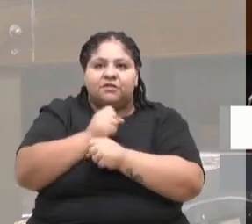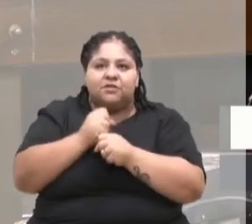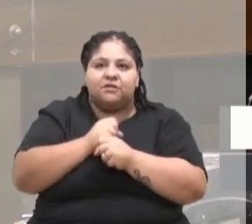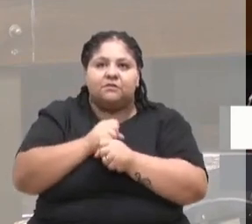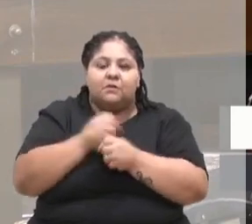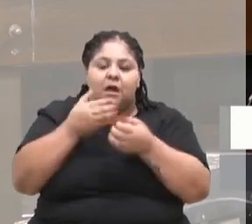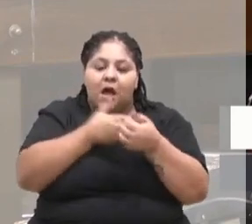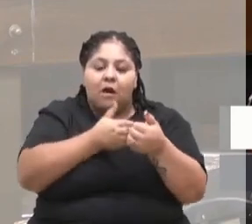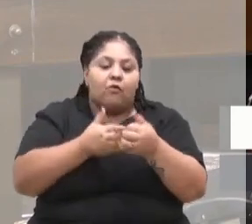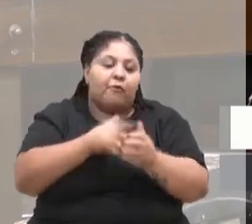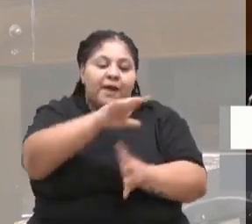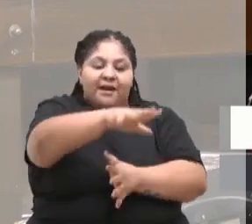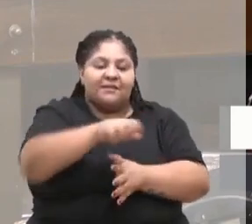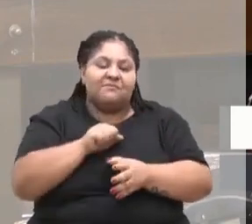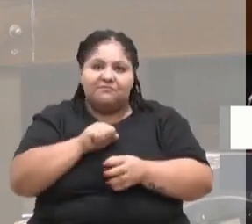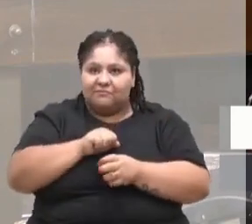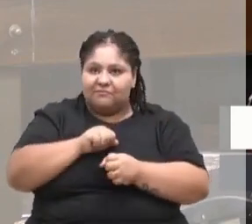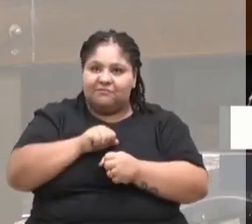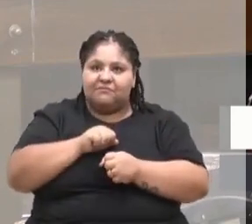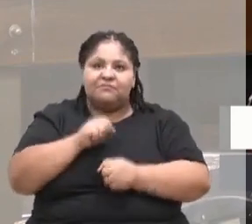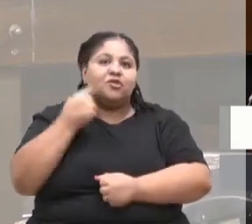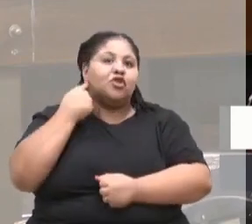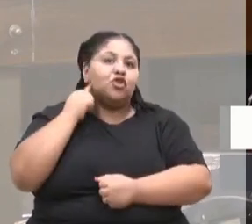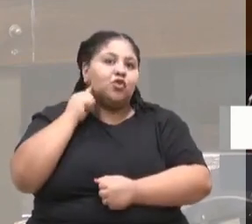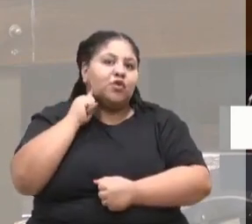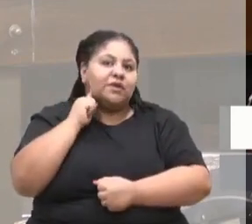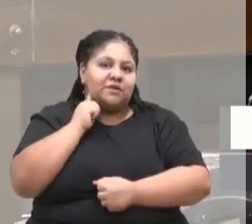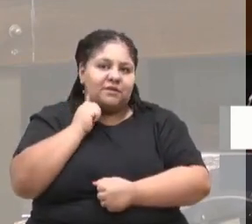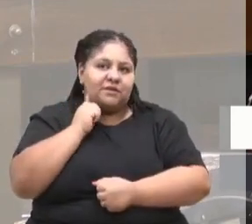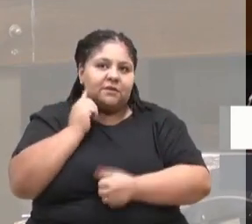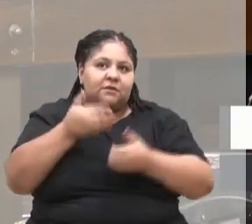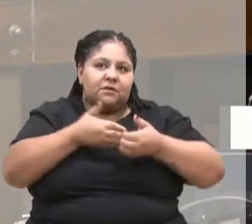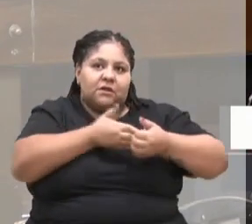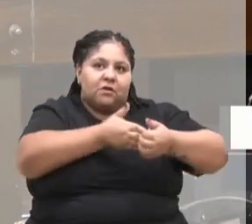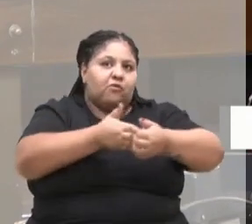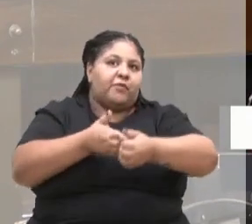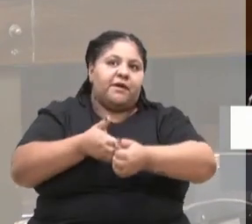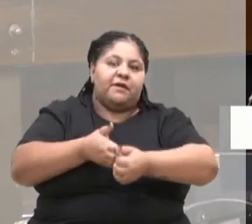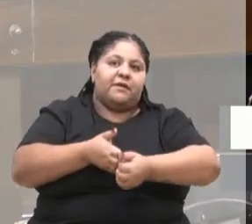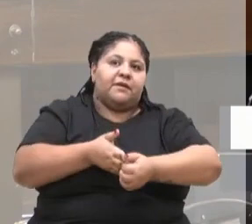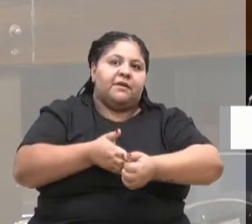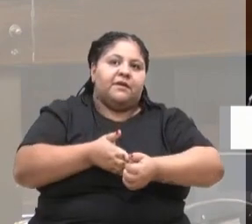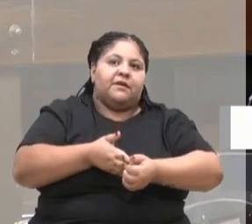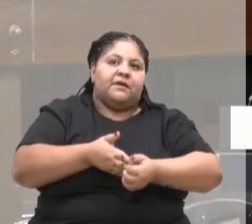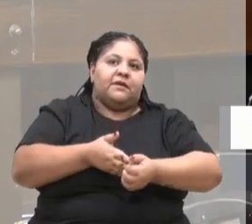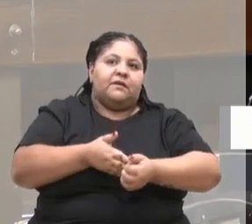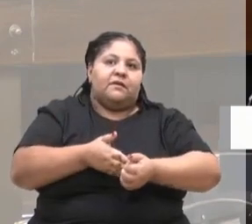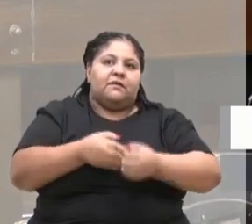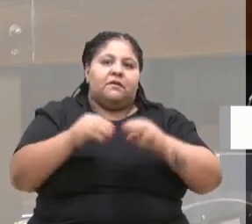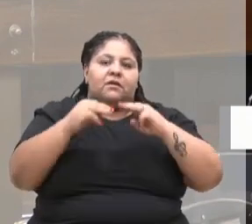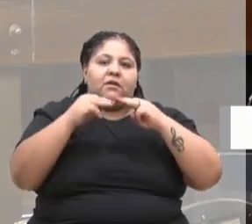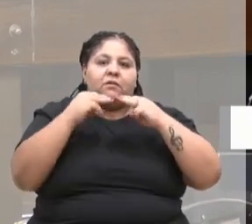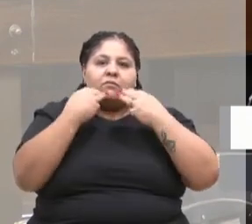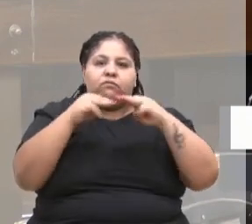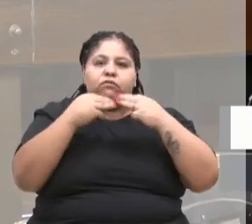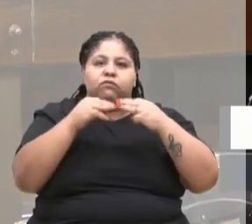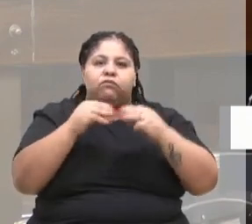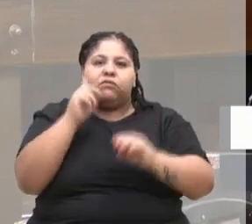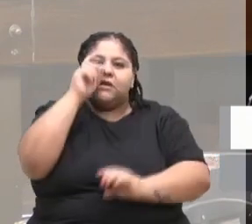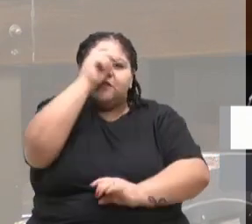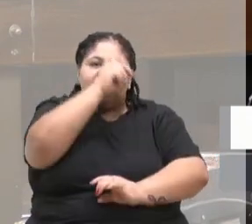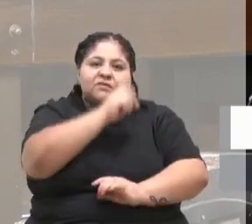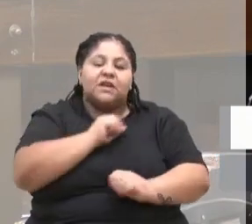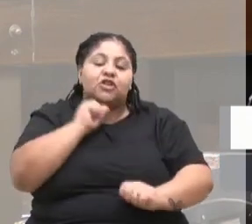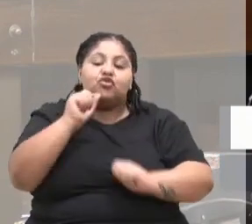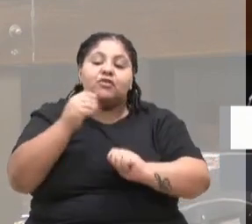né? Que faz a coleta do lixo, acompanha os caminhões para ver a qual dificuldade que teria e aonde eu poderia